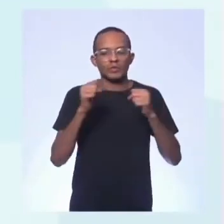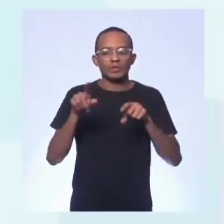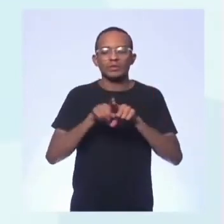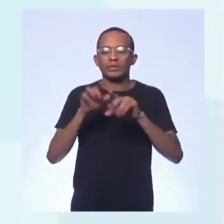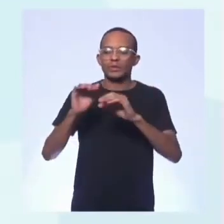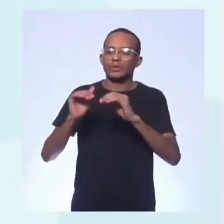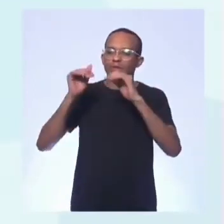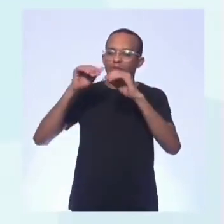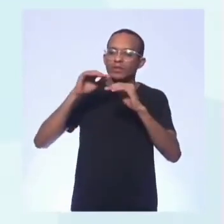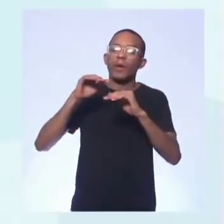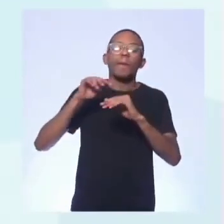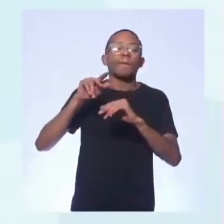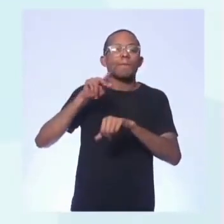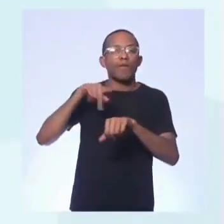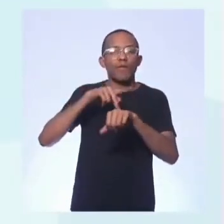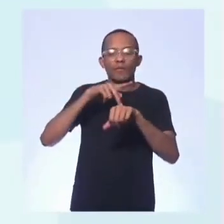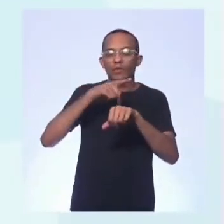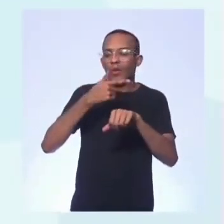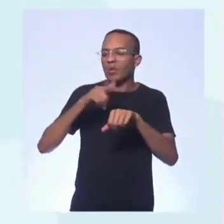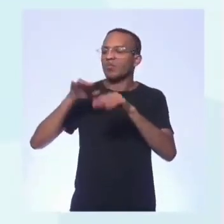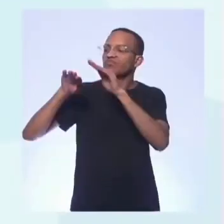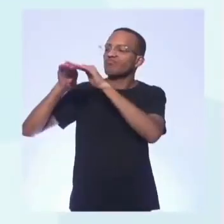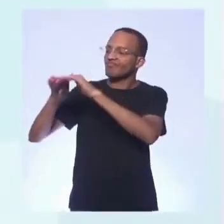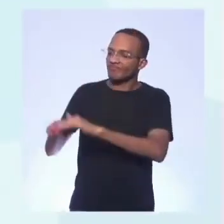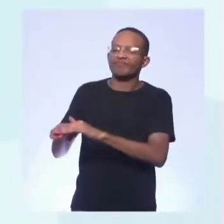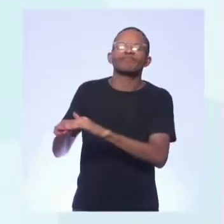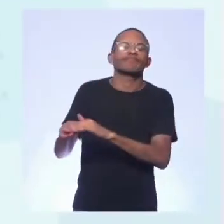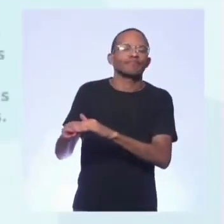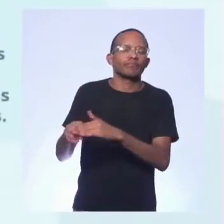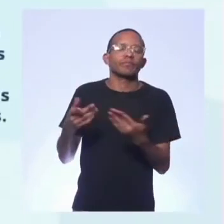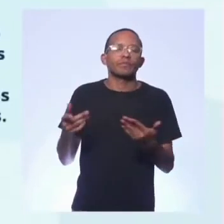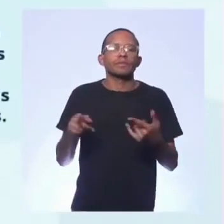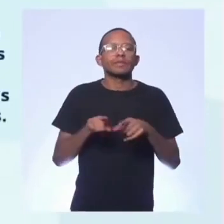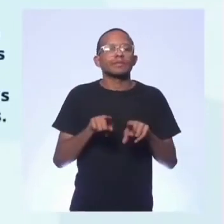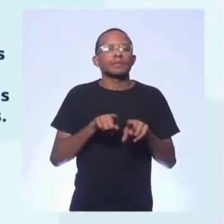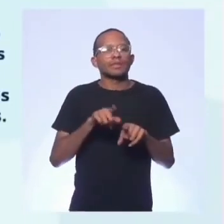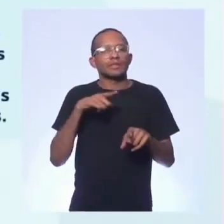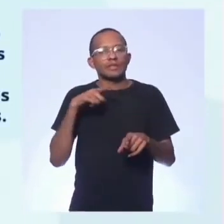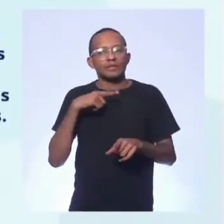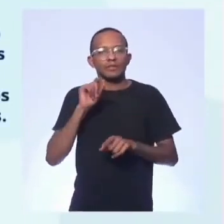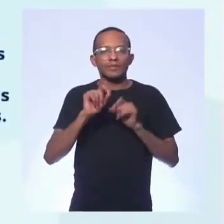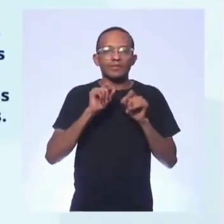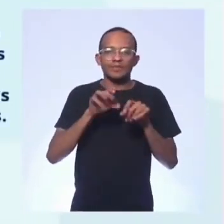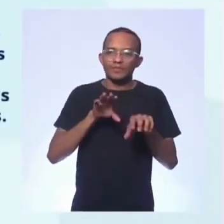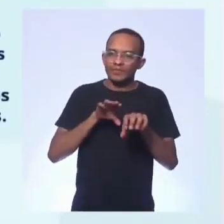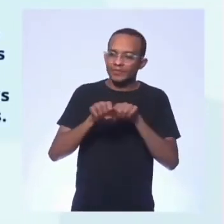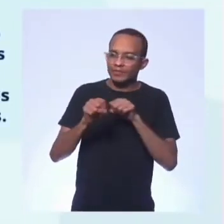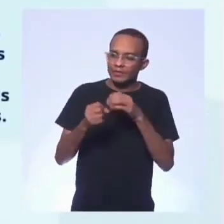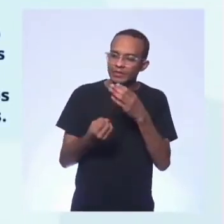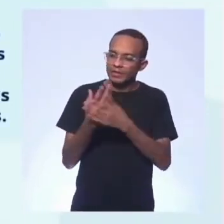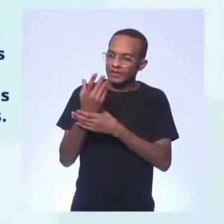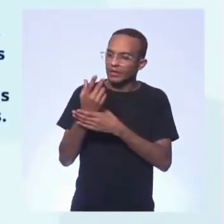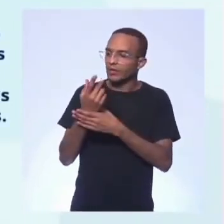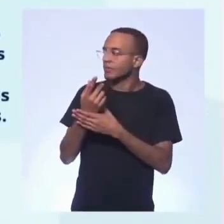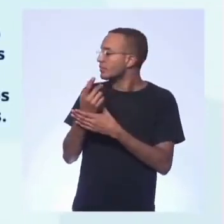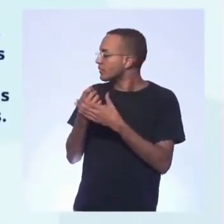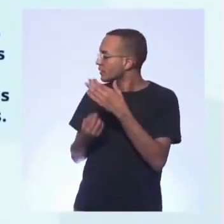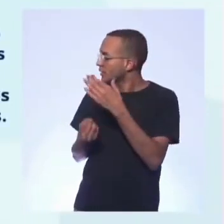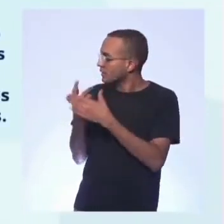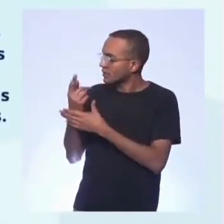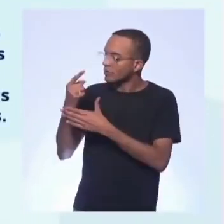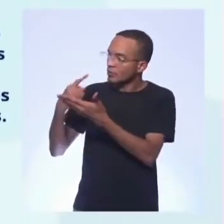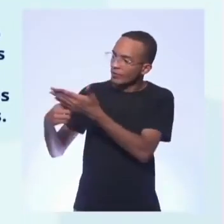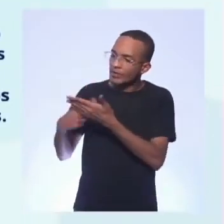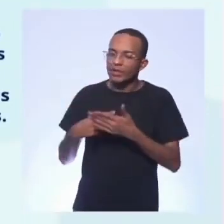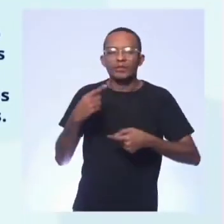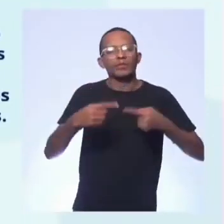superioridade de uma nação sobre a outra. Teremos também a formação de acordos